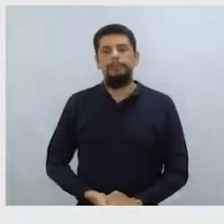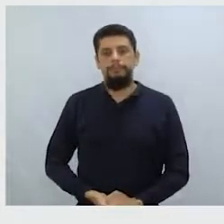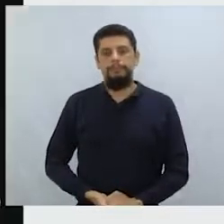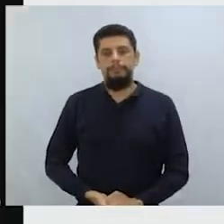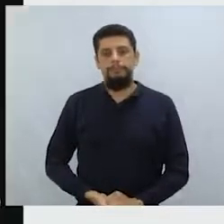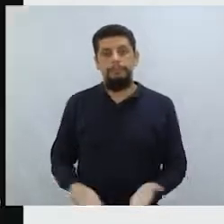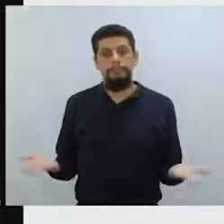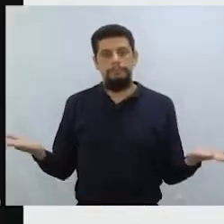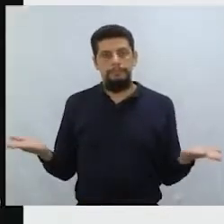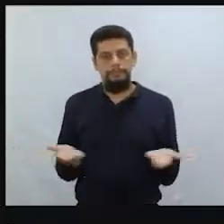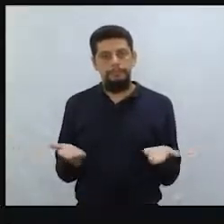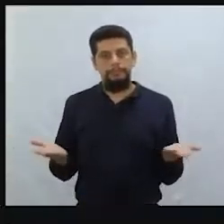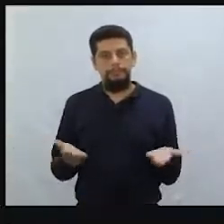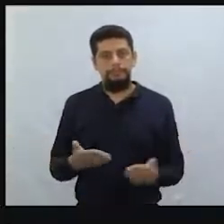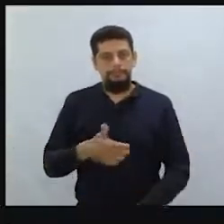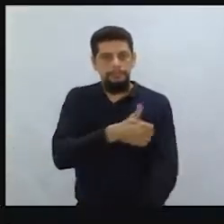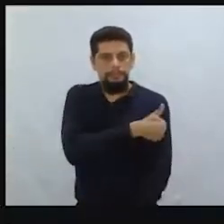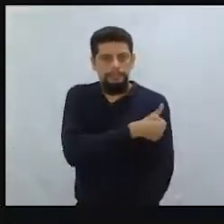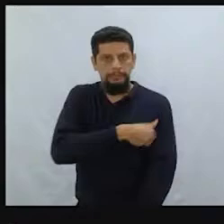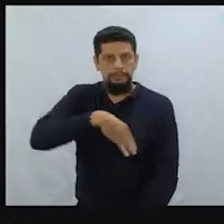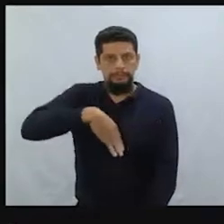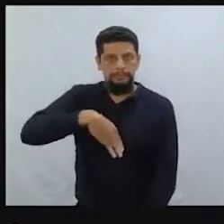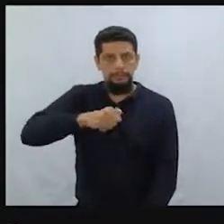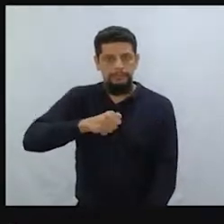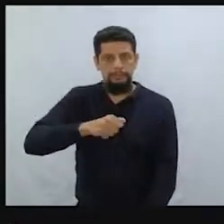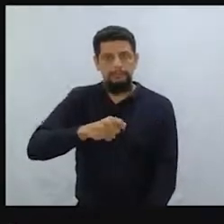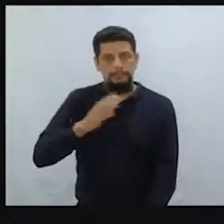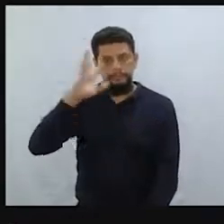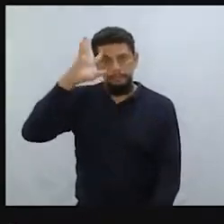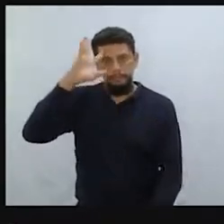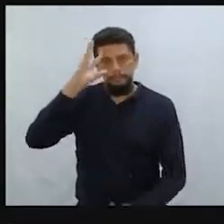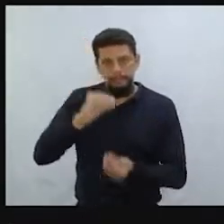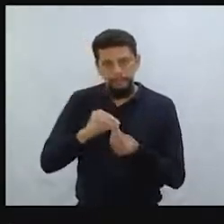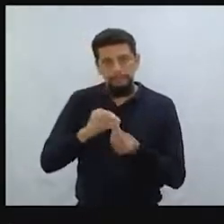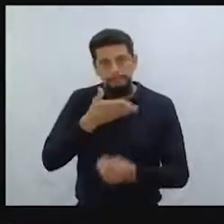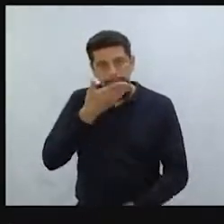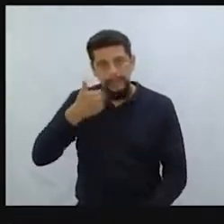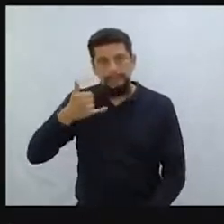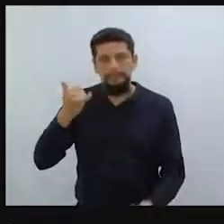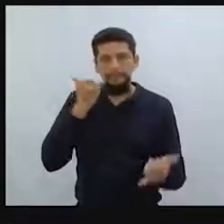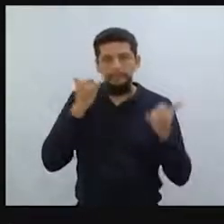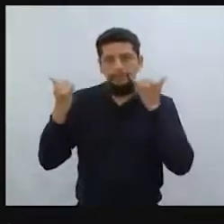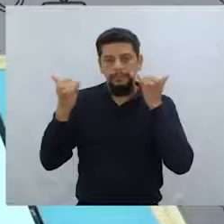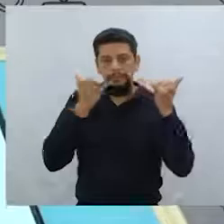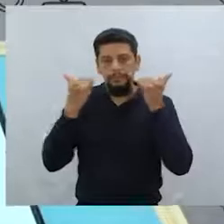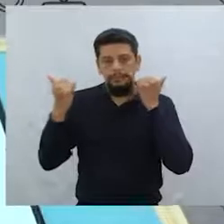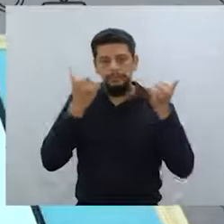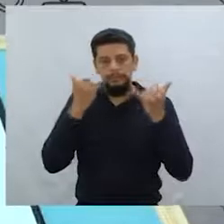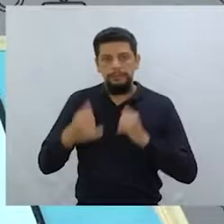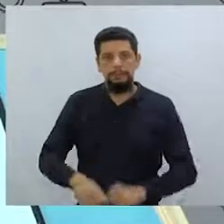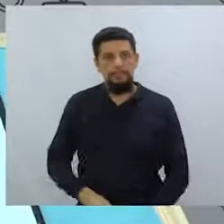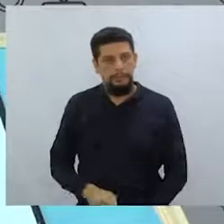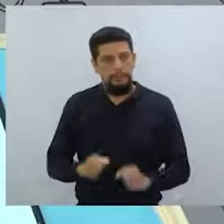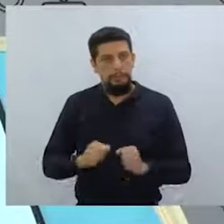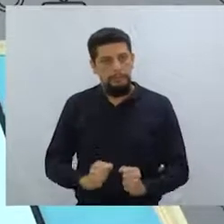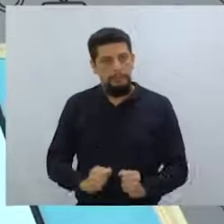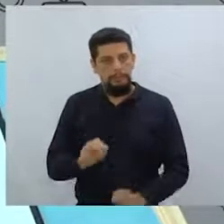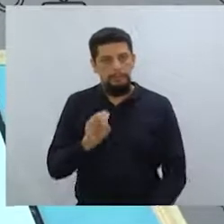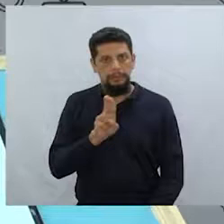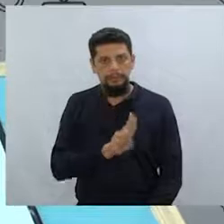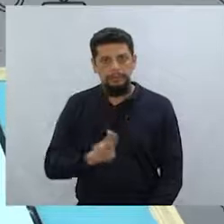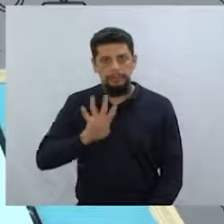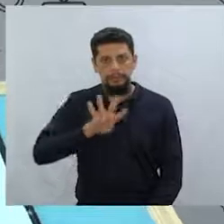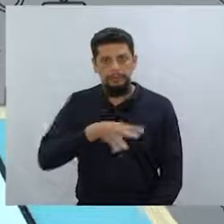1, 2, 3 crianças. Agora o Max diz que ele conseguiu compreender melhor essa informação. Então nós podemos utilizar